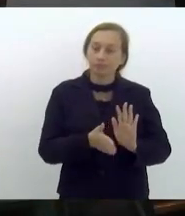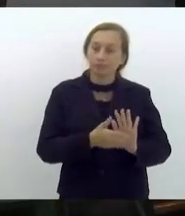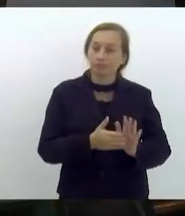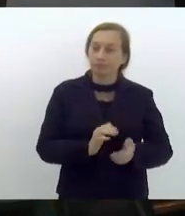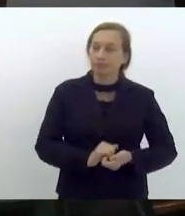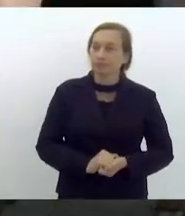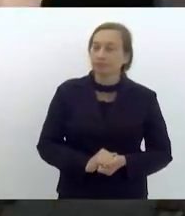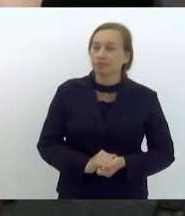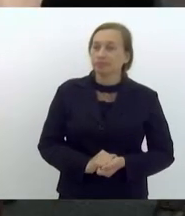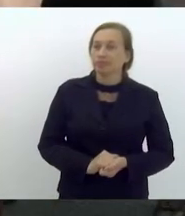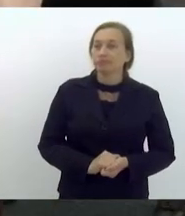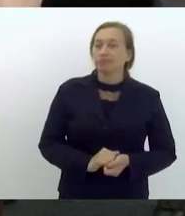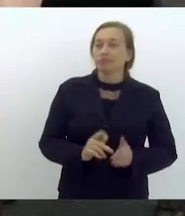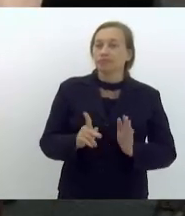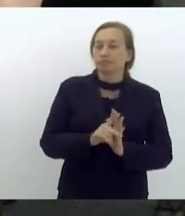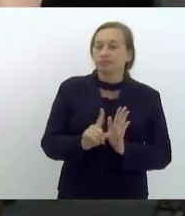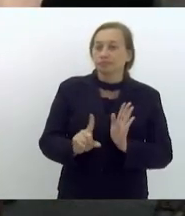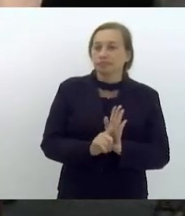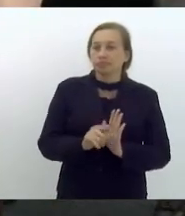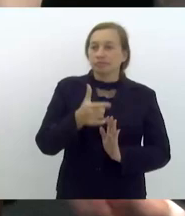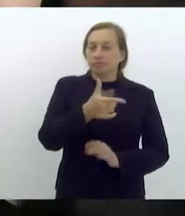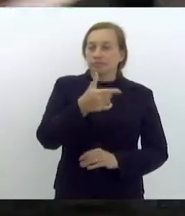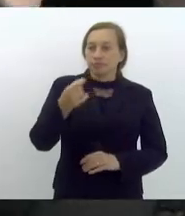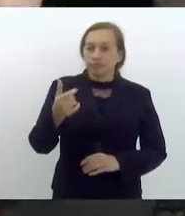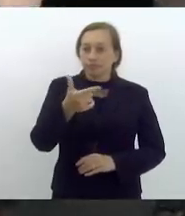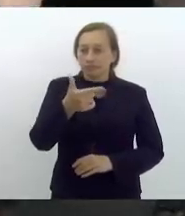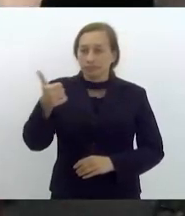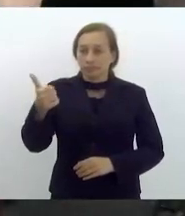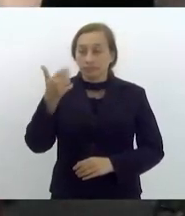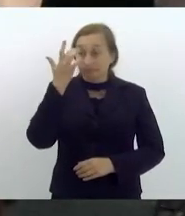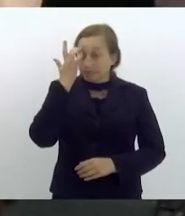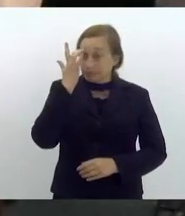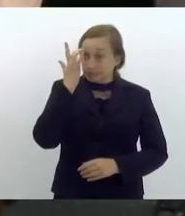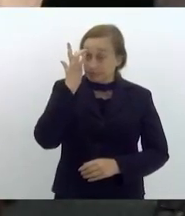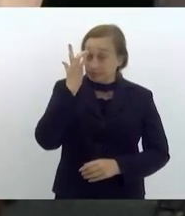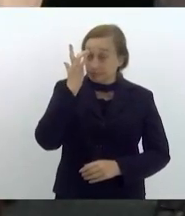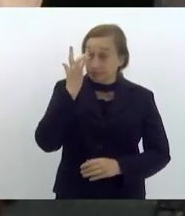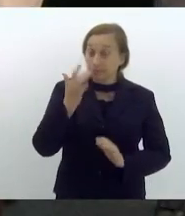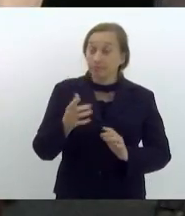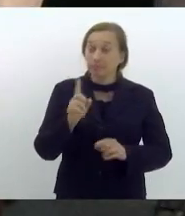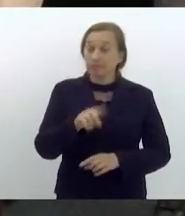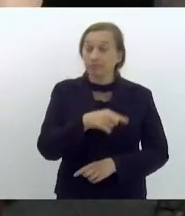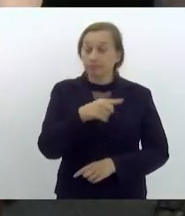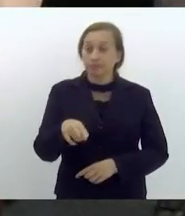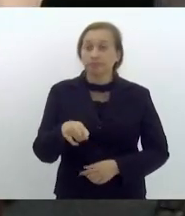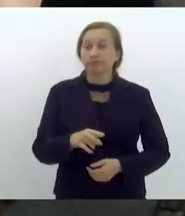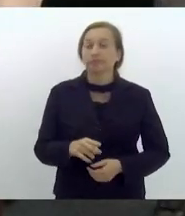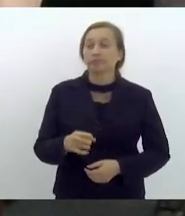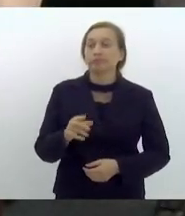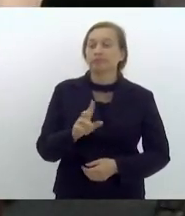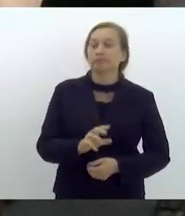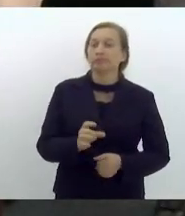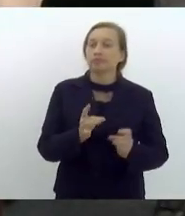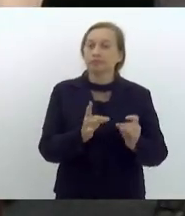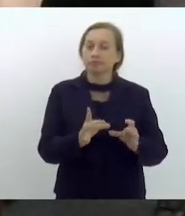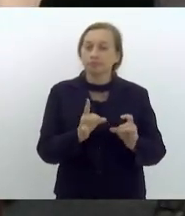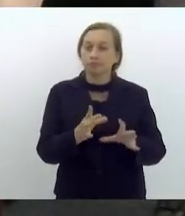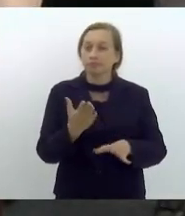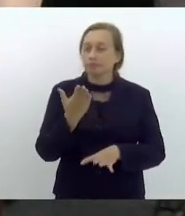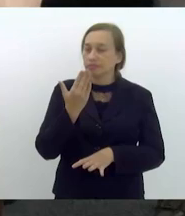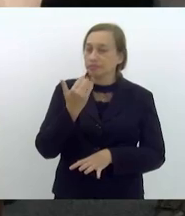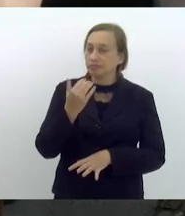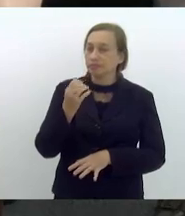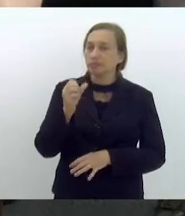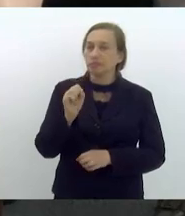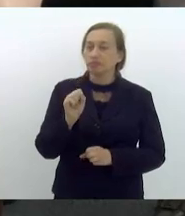esse projeto de lei é de 2021 fica proibido a utilização e comercialização de alimentos